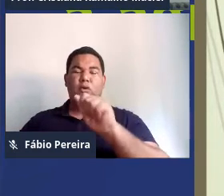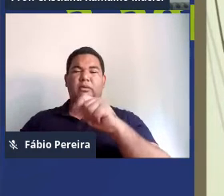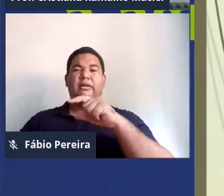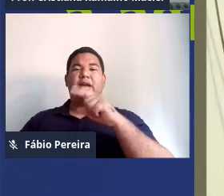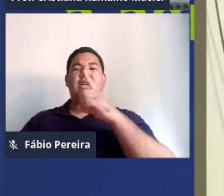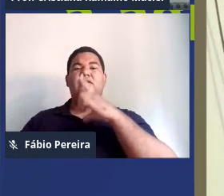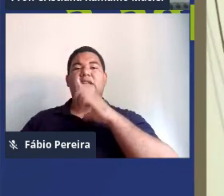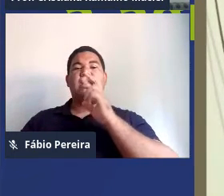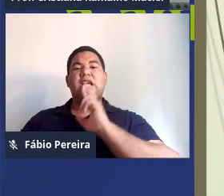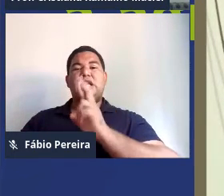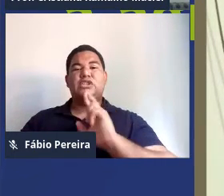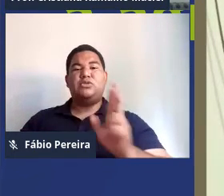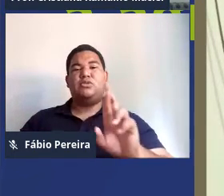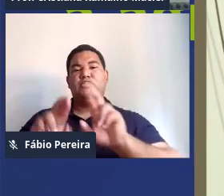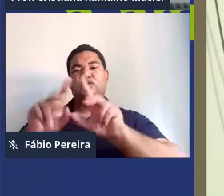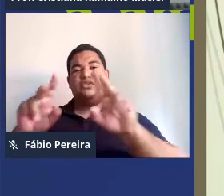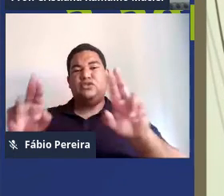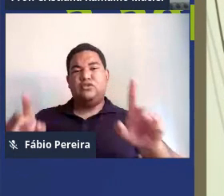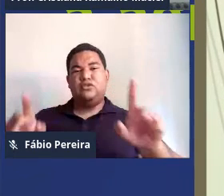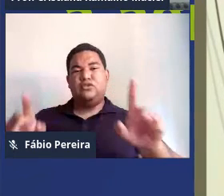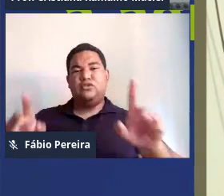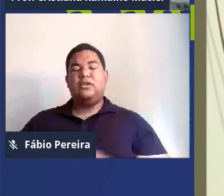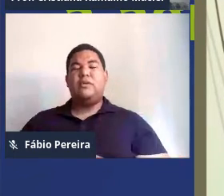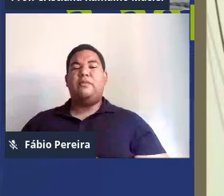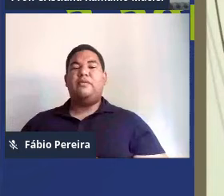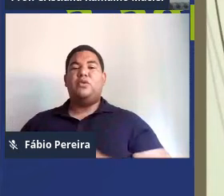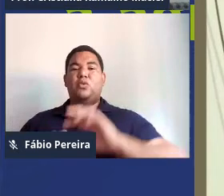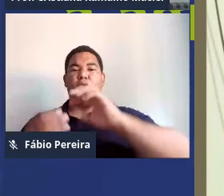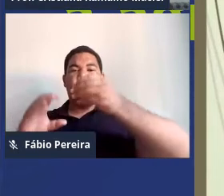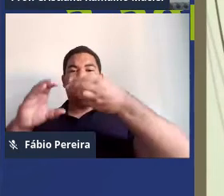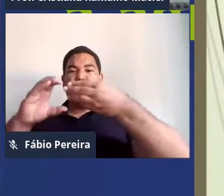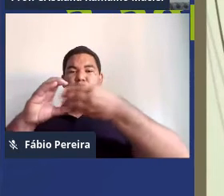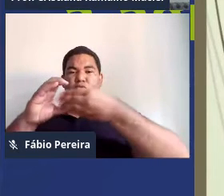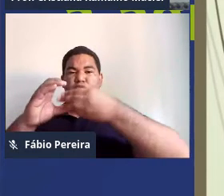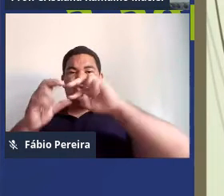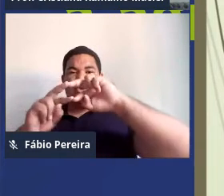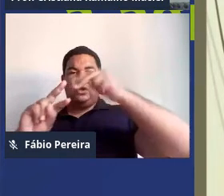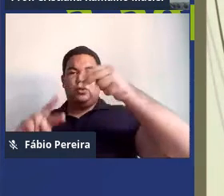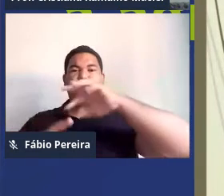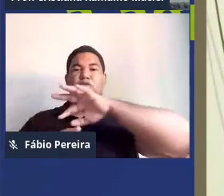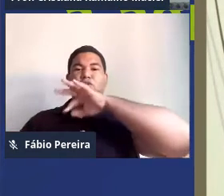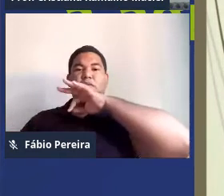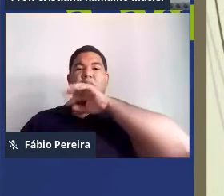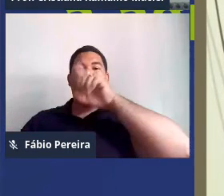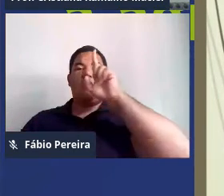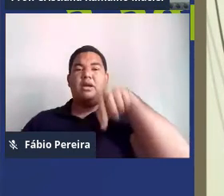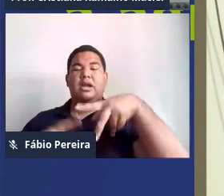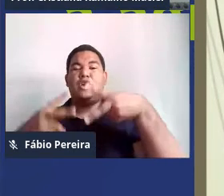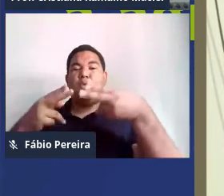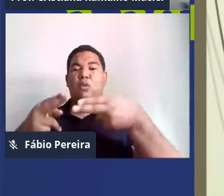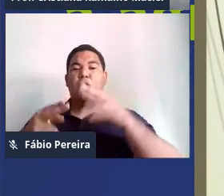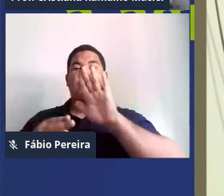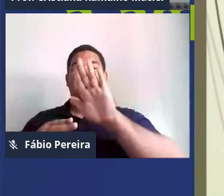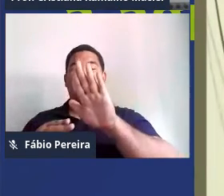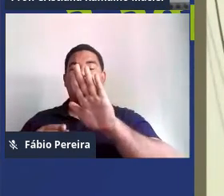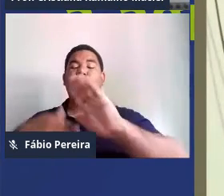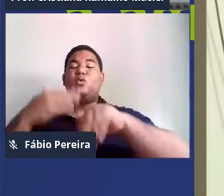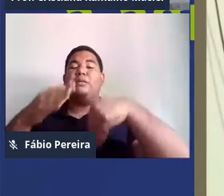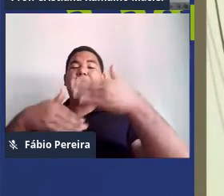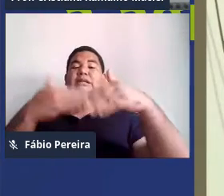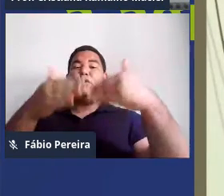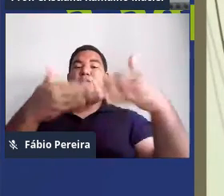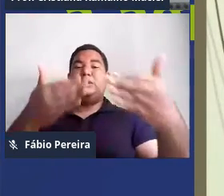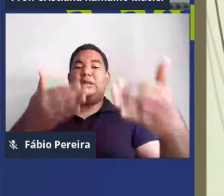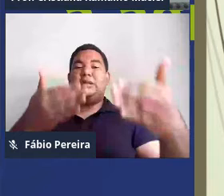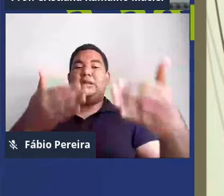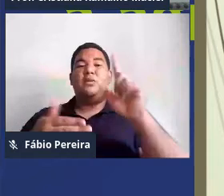O genoma do animal é o mesmo, mas o que está sendo expresso mudou com o passar do tempo, com